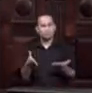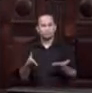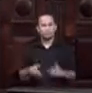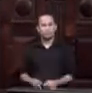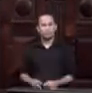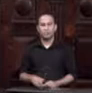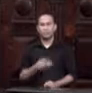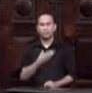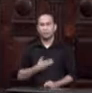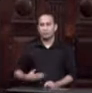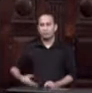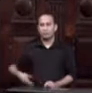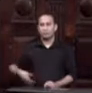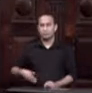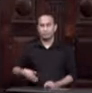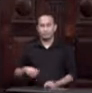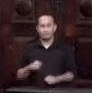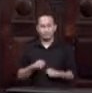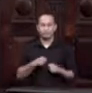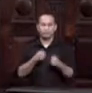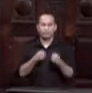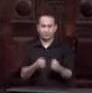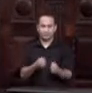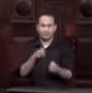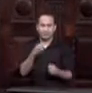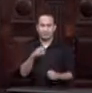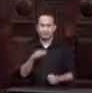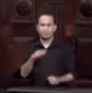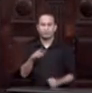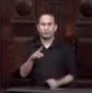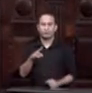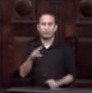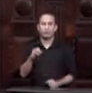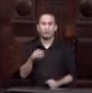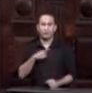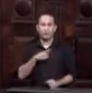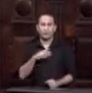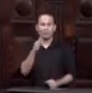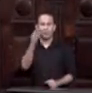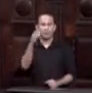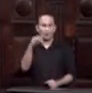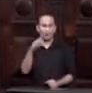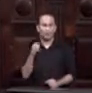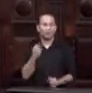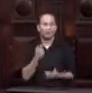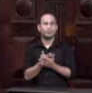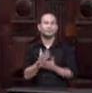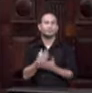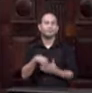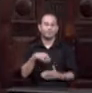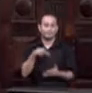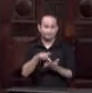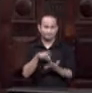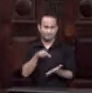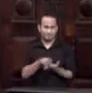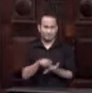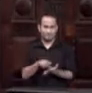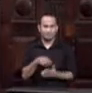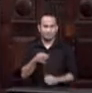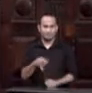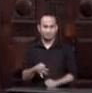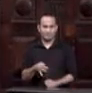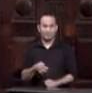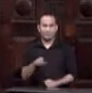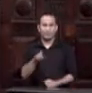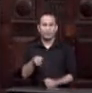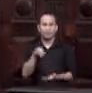o governo executivo, o poder executivo, já tem um teto de gastos real e concreto, que é